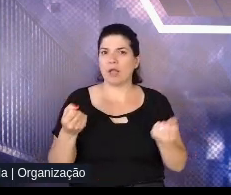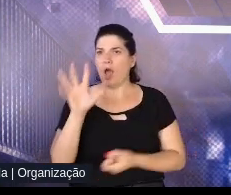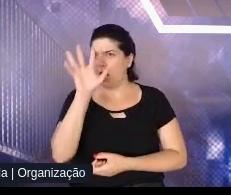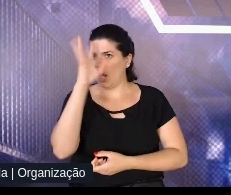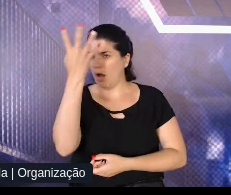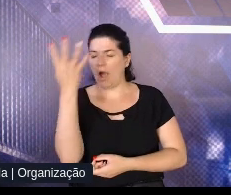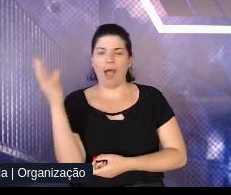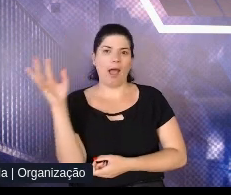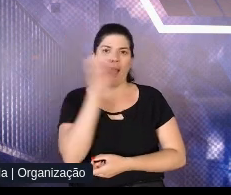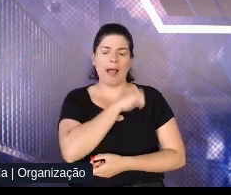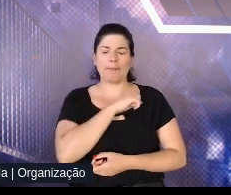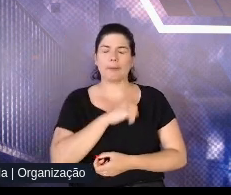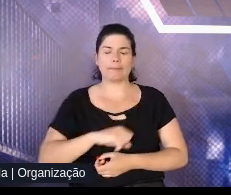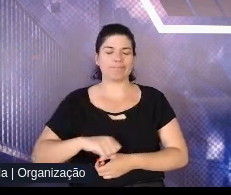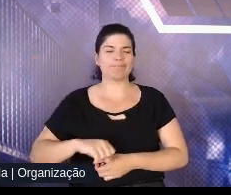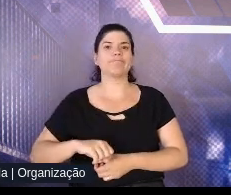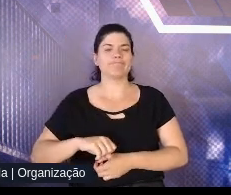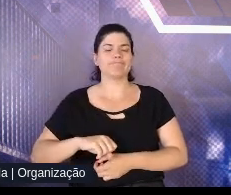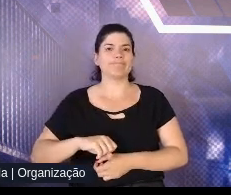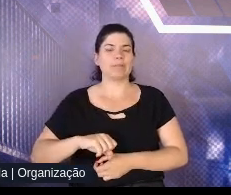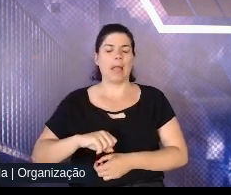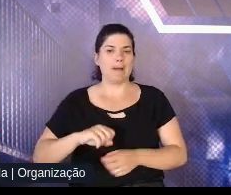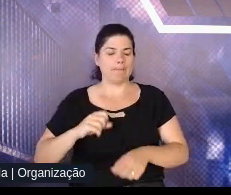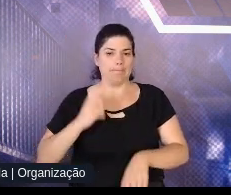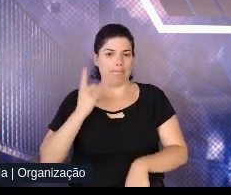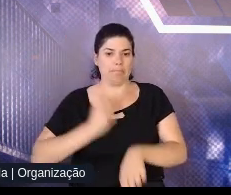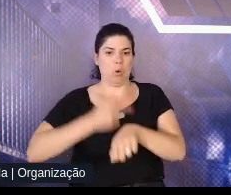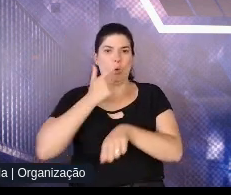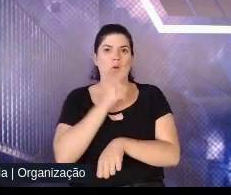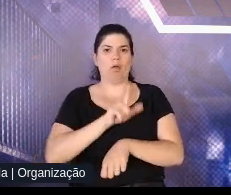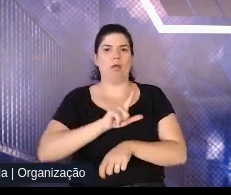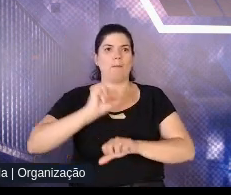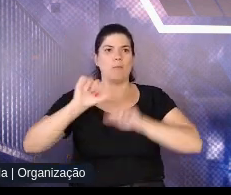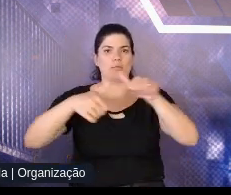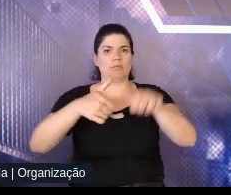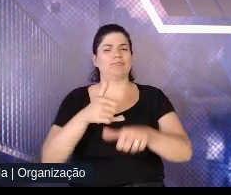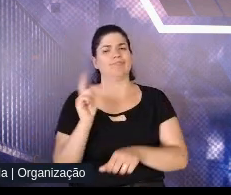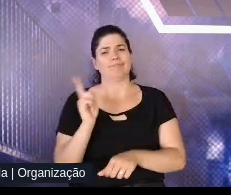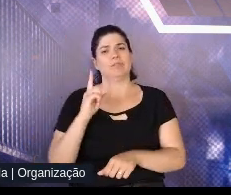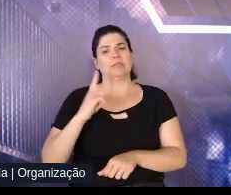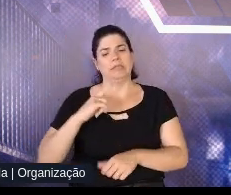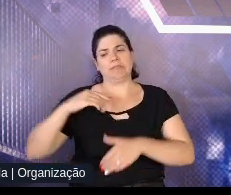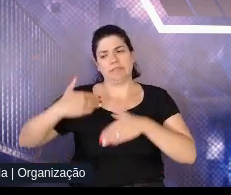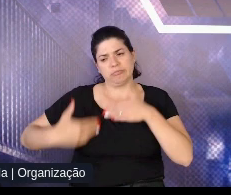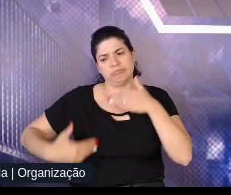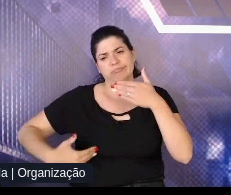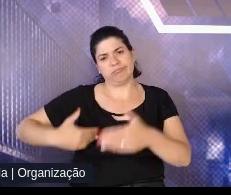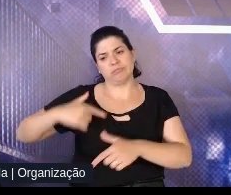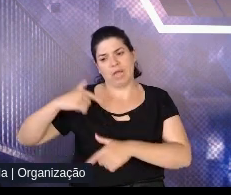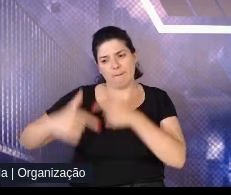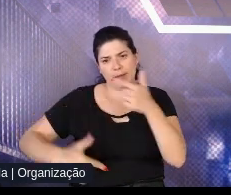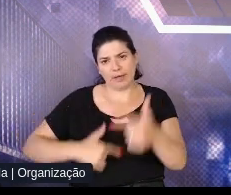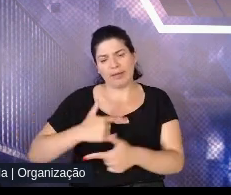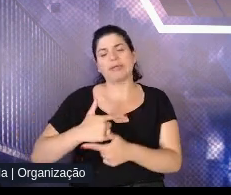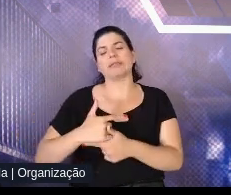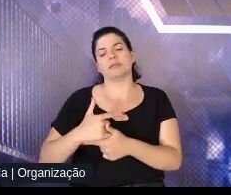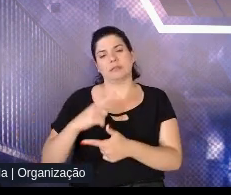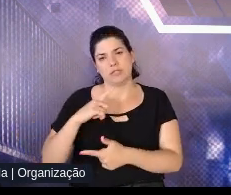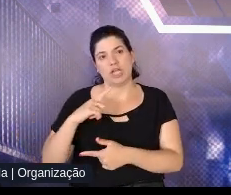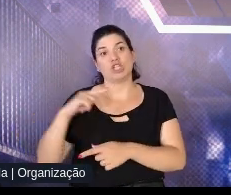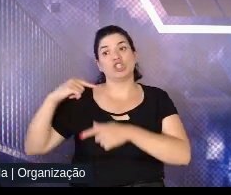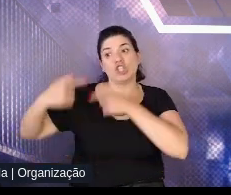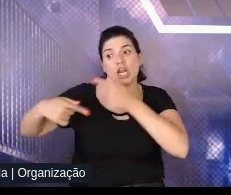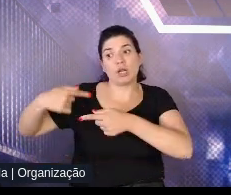é no estalar de dedos. Tem todo um percurso, uma jornada muito grande, pode sim de gerações